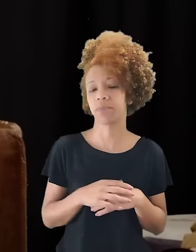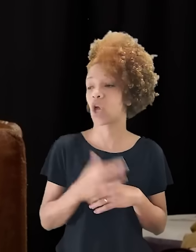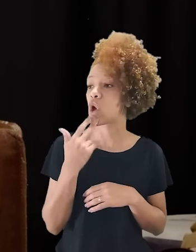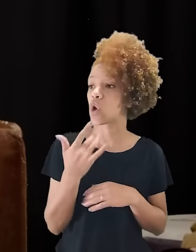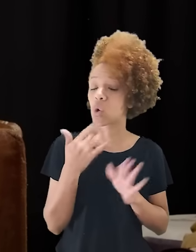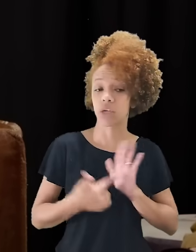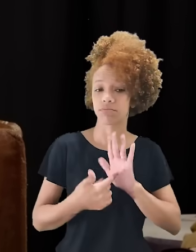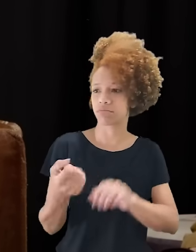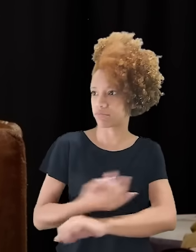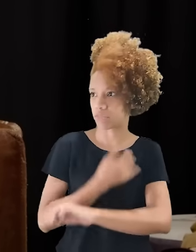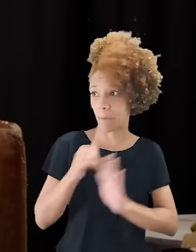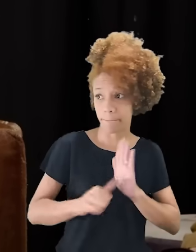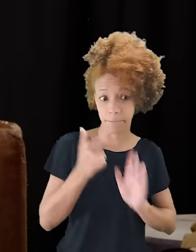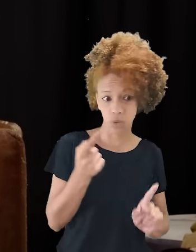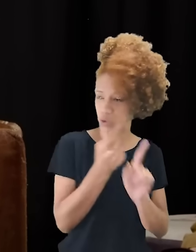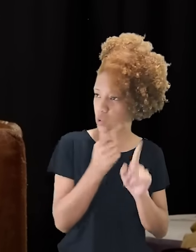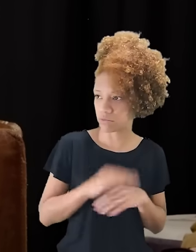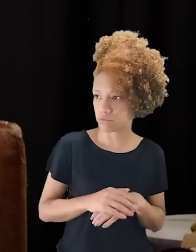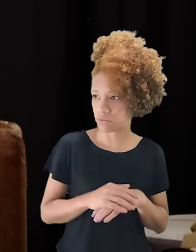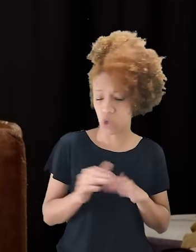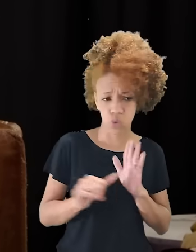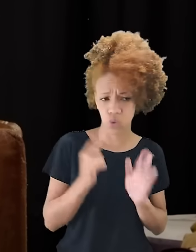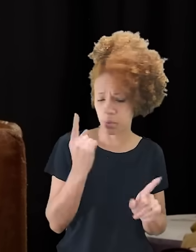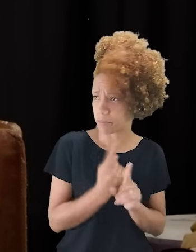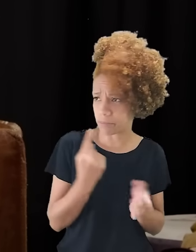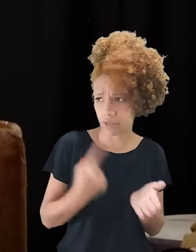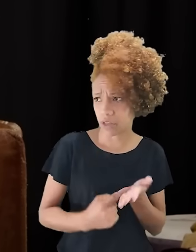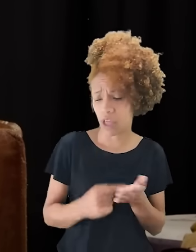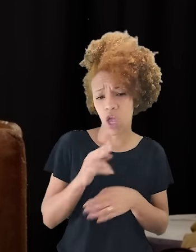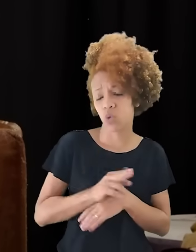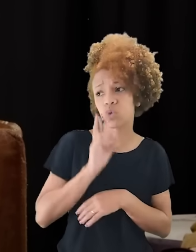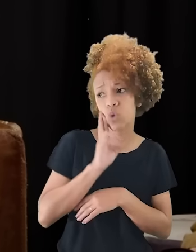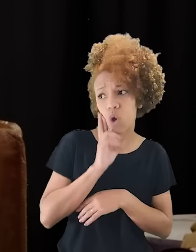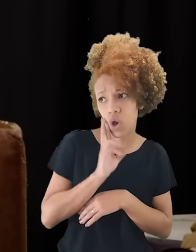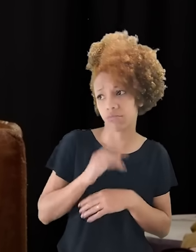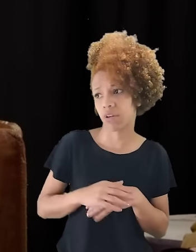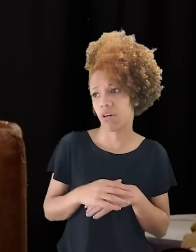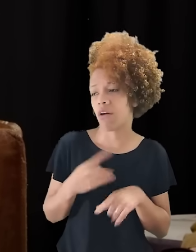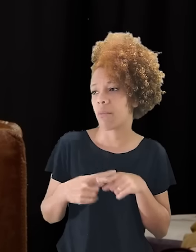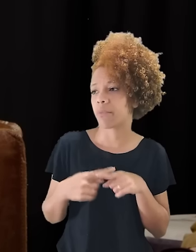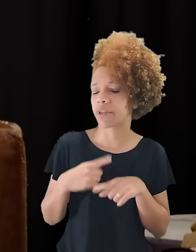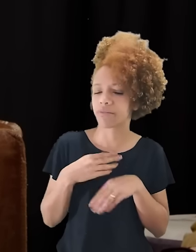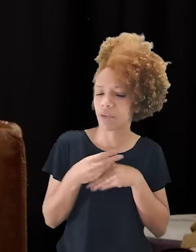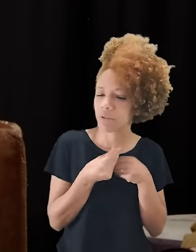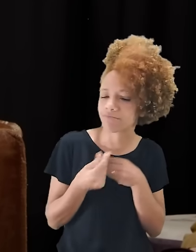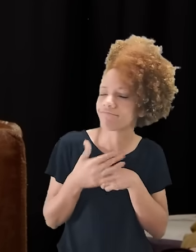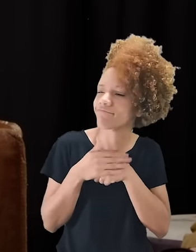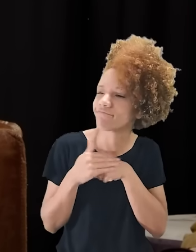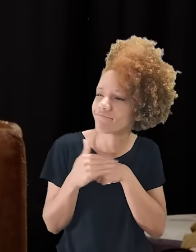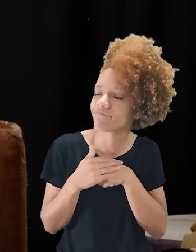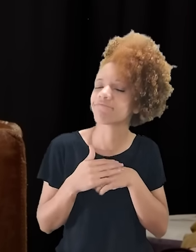exemplo cores transmitem muita emoção Ah no primeiro encontro no primeiro encontro com certeza eu usaria rosa porque eu acho que transmite uma